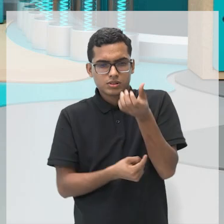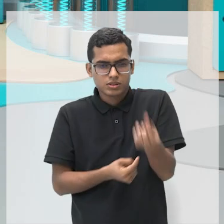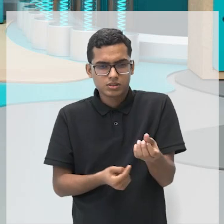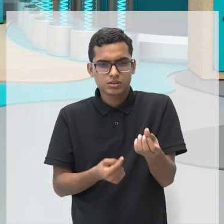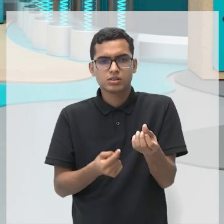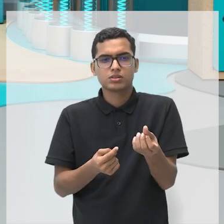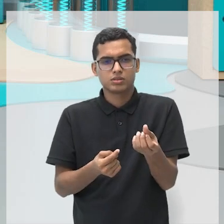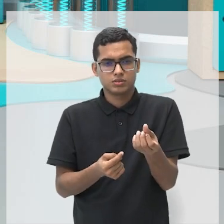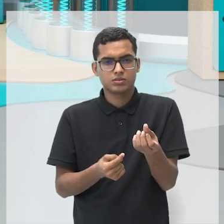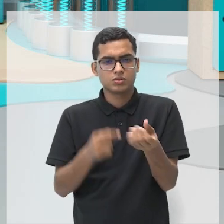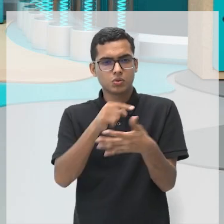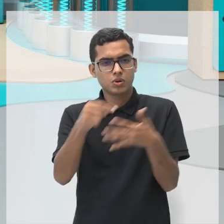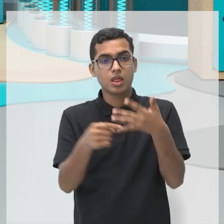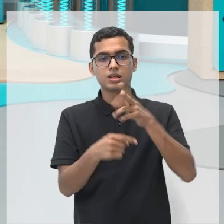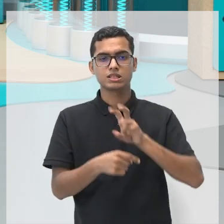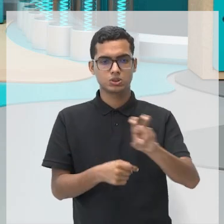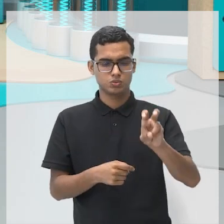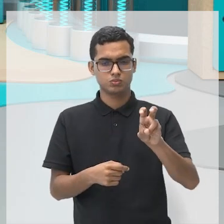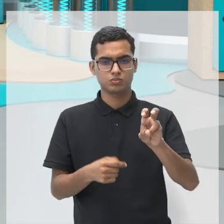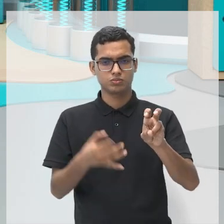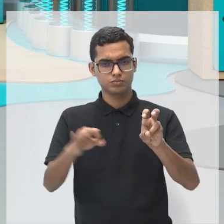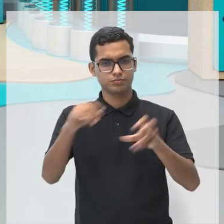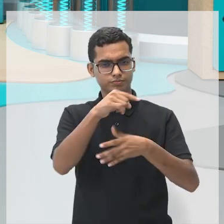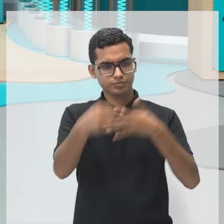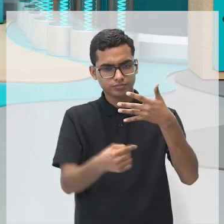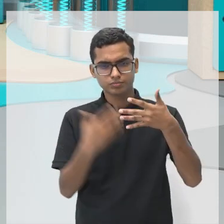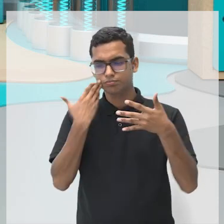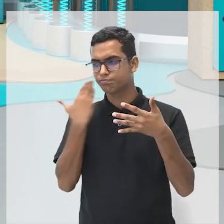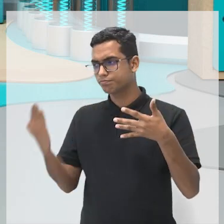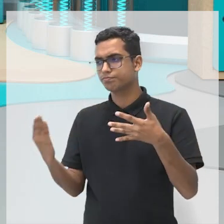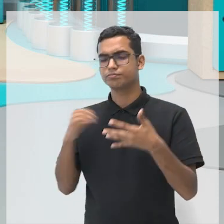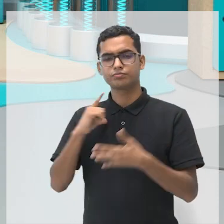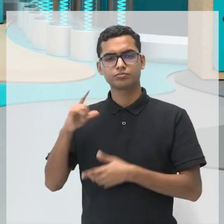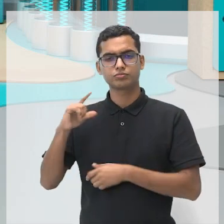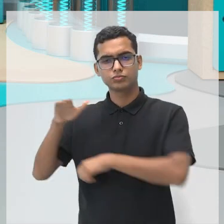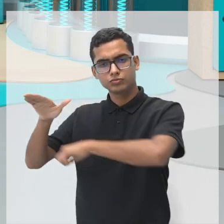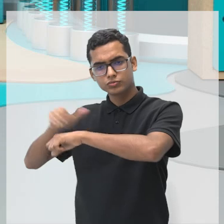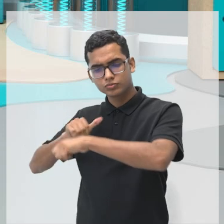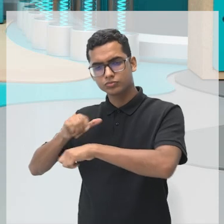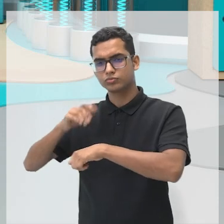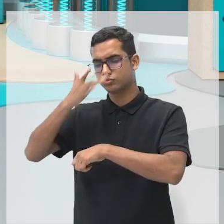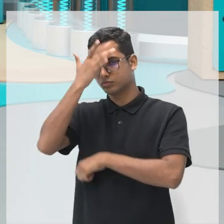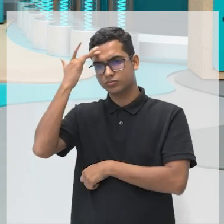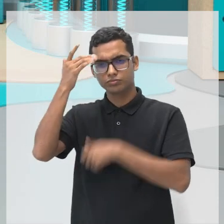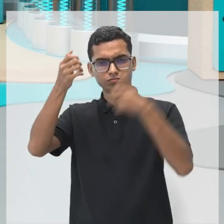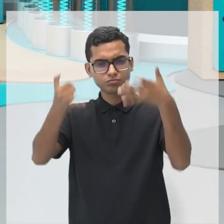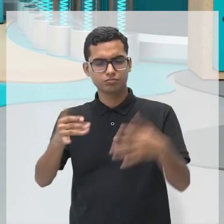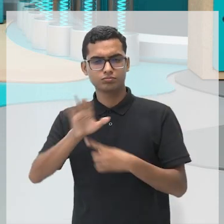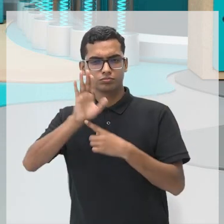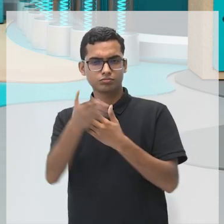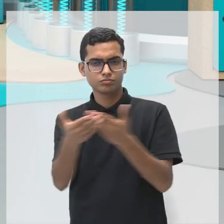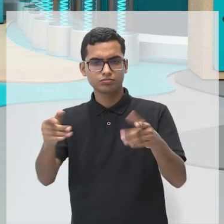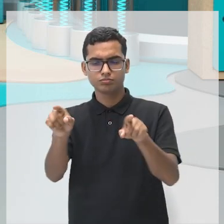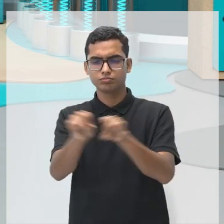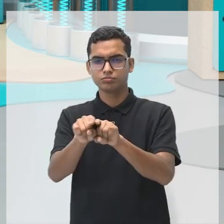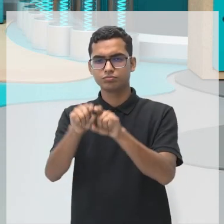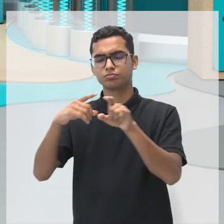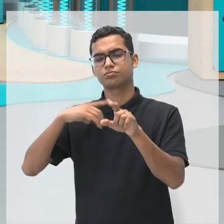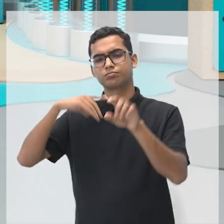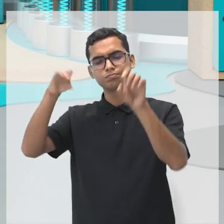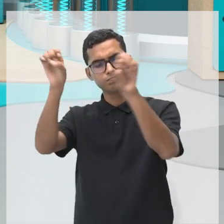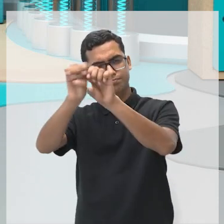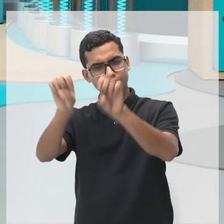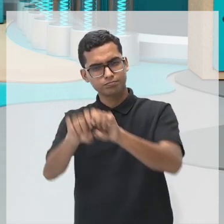falando assim, né, eu dizendo para vocês, vocês podem não entender. Por isso que eu trouxe alguém mais que especial para mostrar para vocês esta